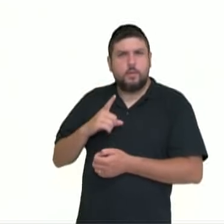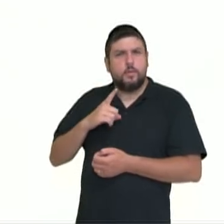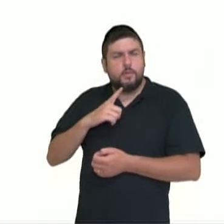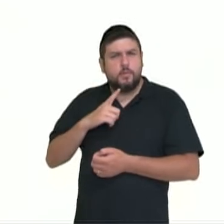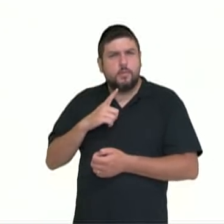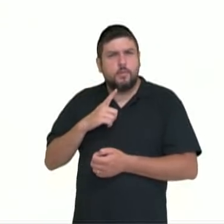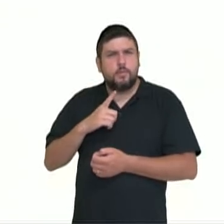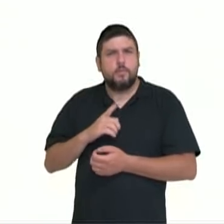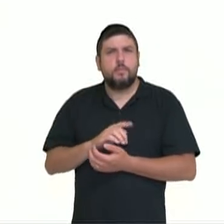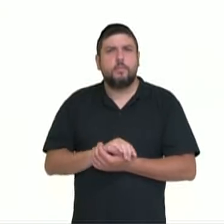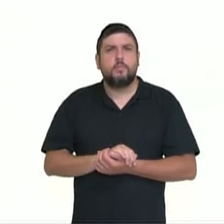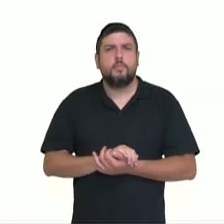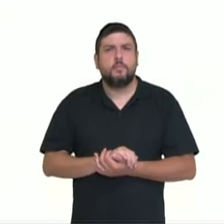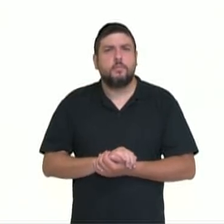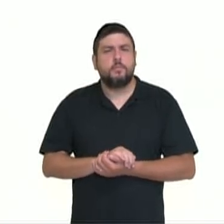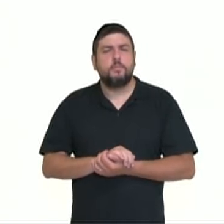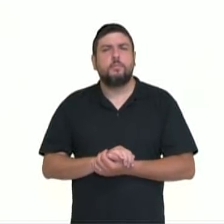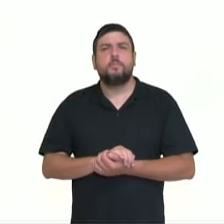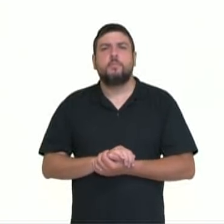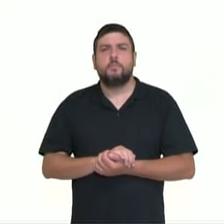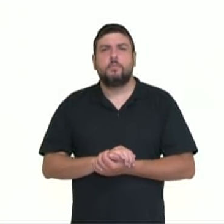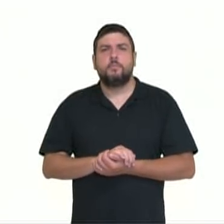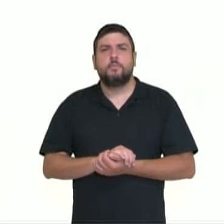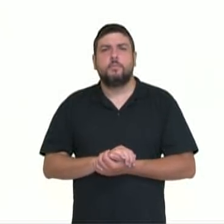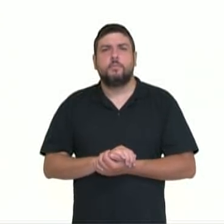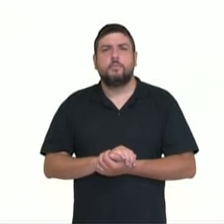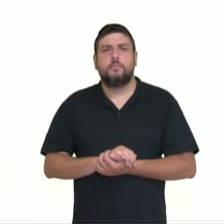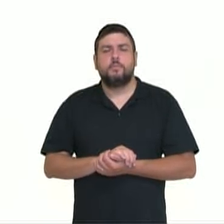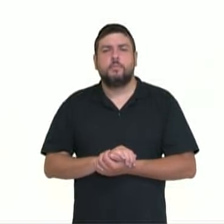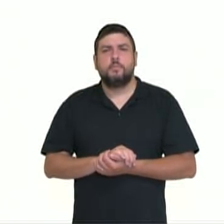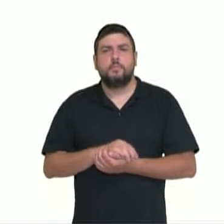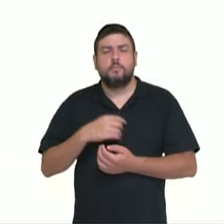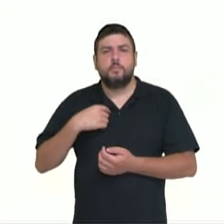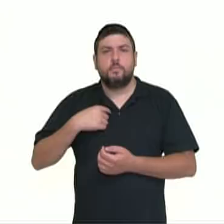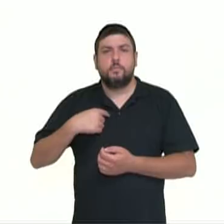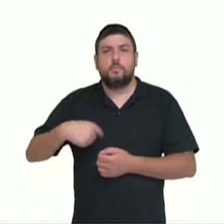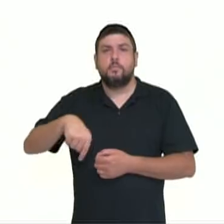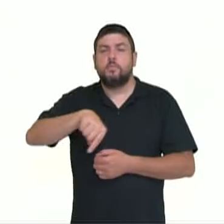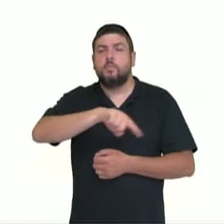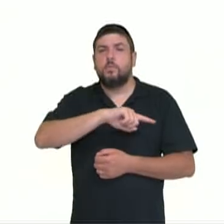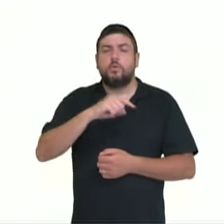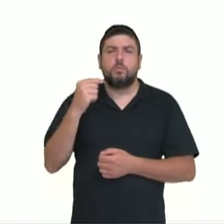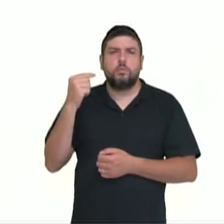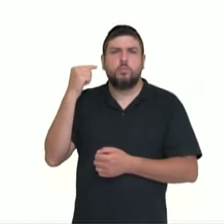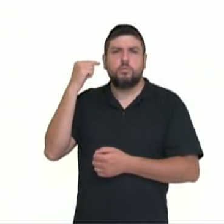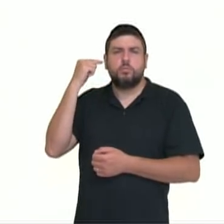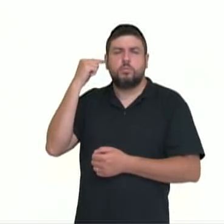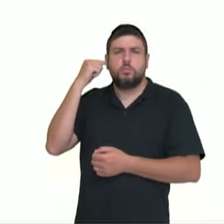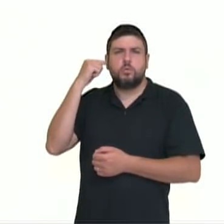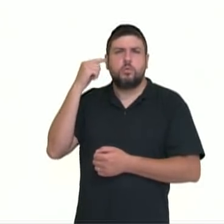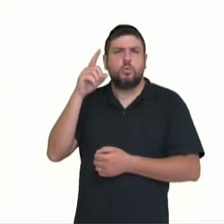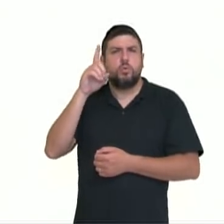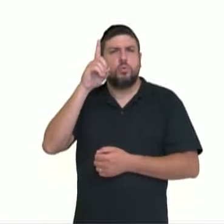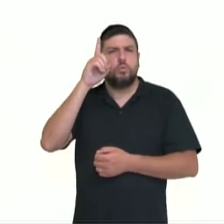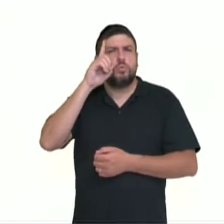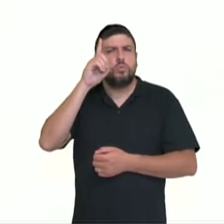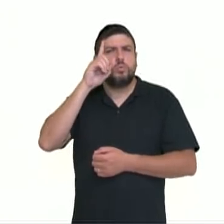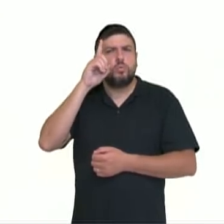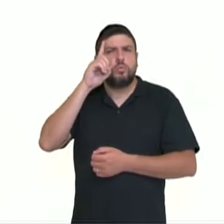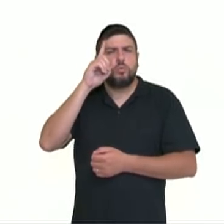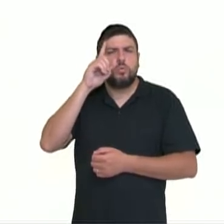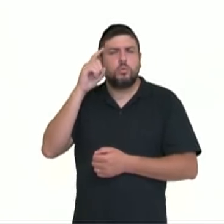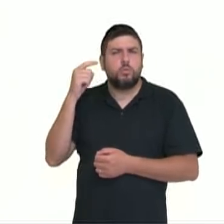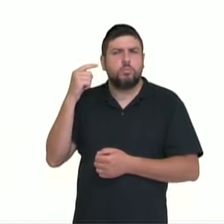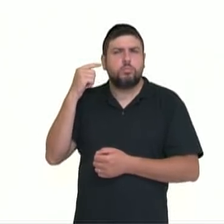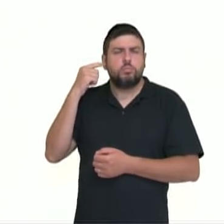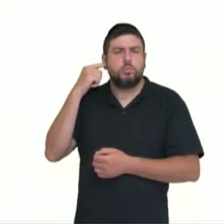pensar nisso? Os nossos ouvidos, eles estão expostos diariamente a